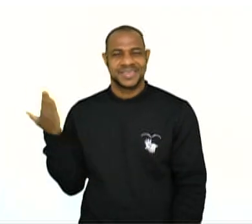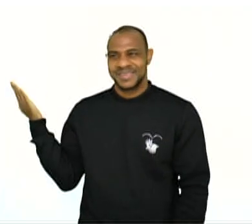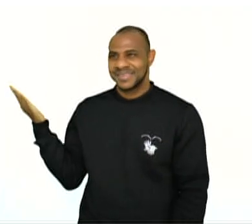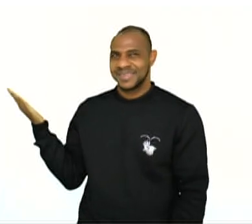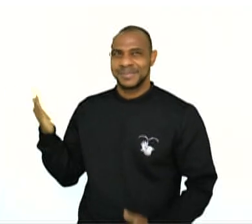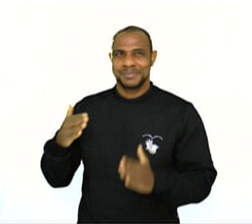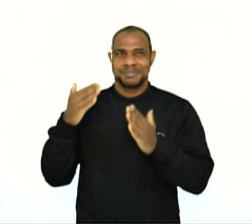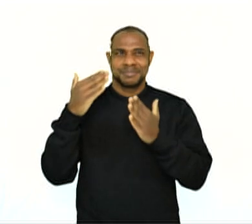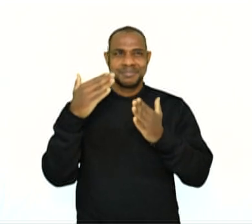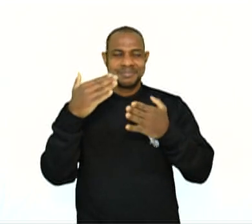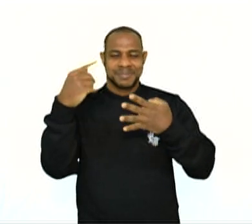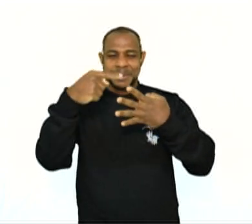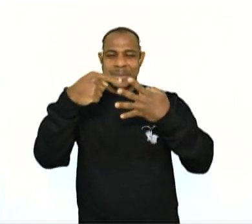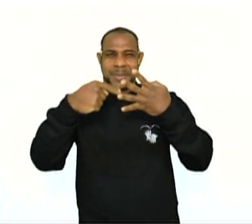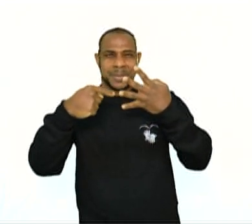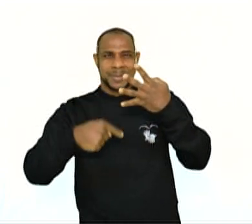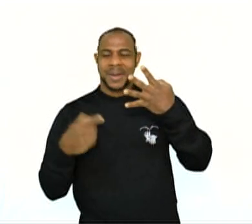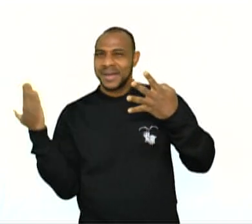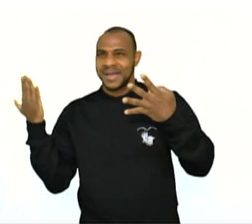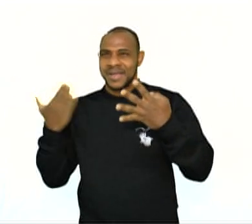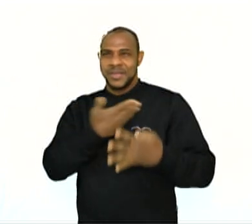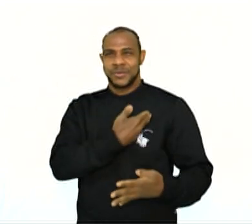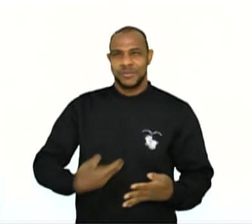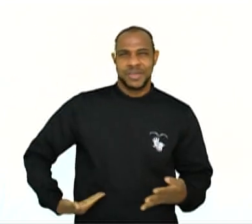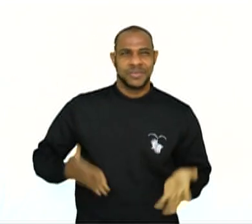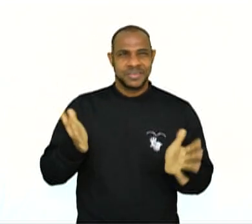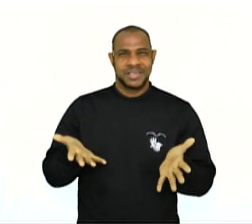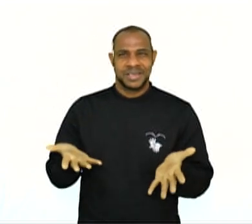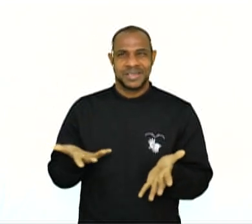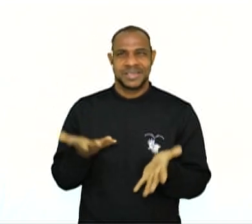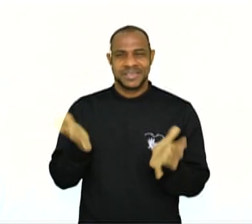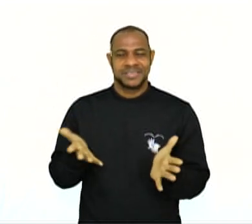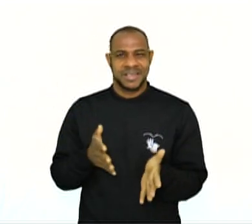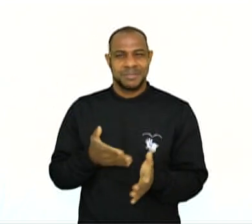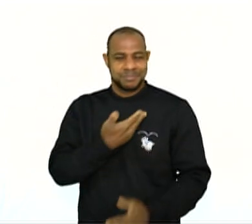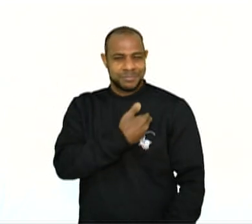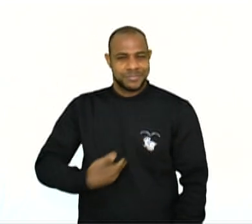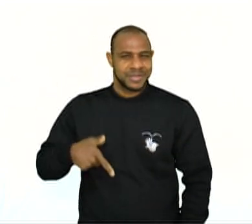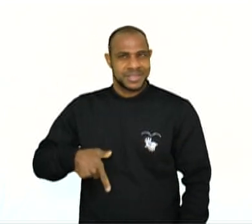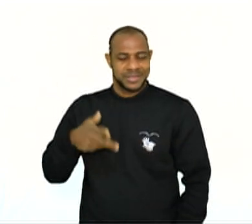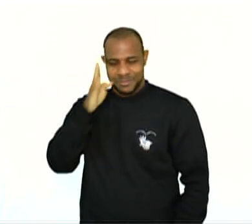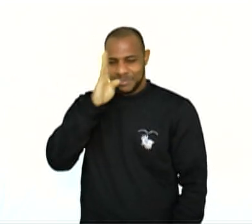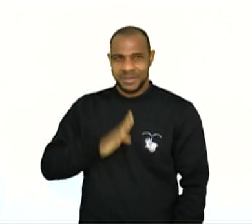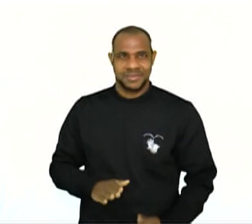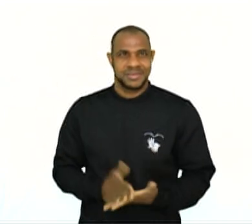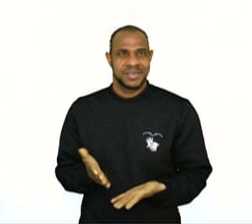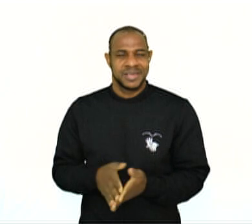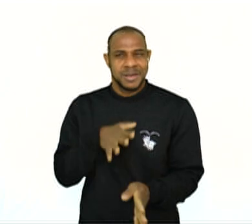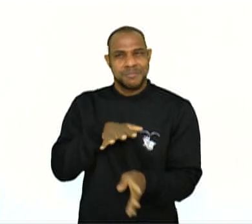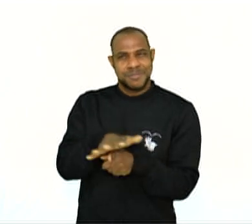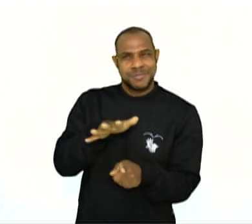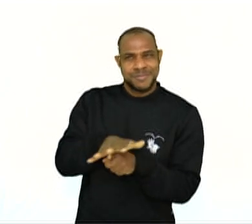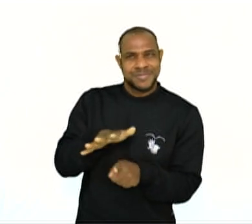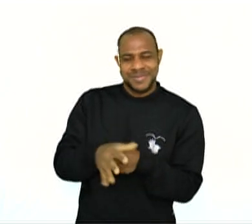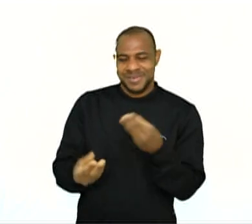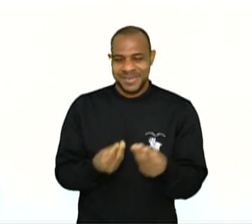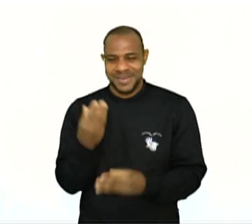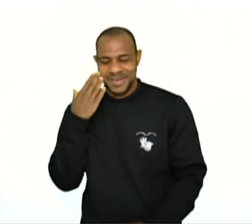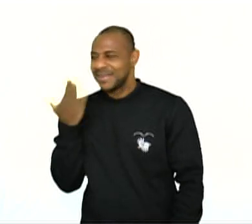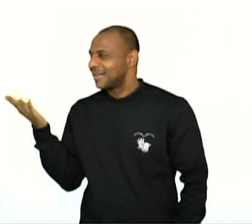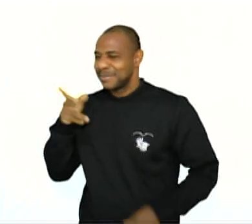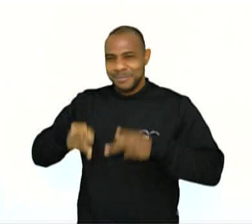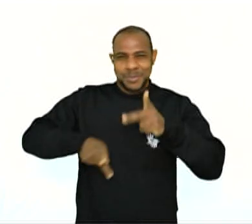os governos anteriores, o governo do Jânio Quadros e o governo do João Goulart. O Jânio Quadros, aquele populismo mais demagógico, né, chamado